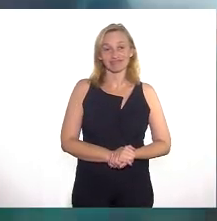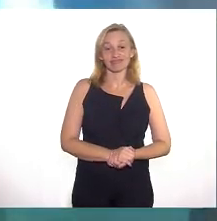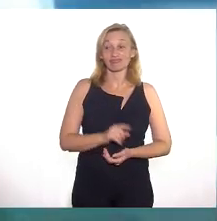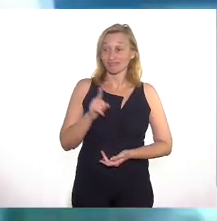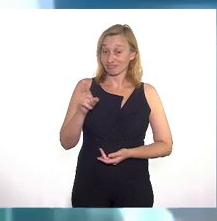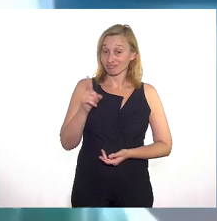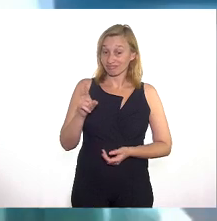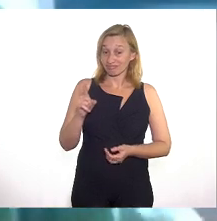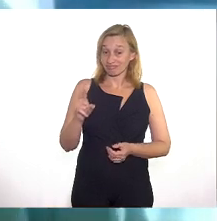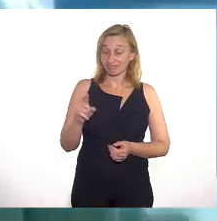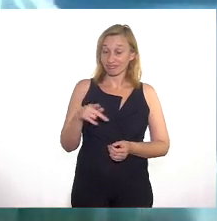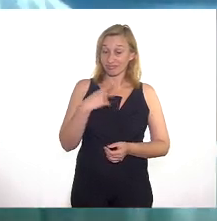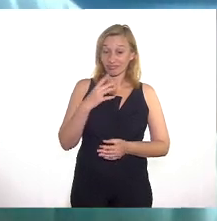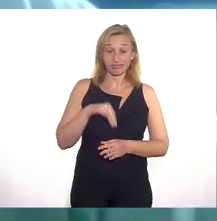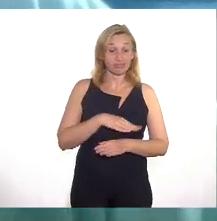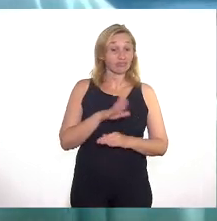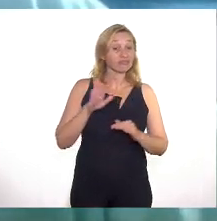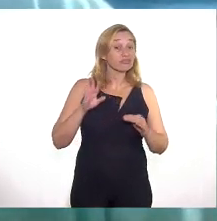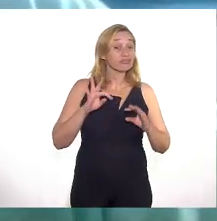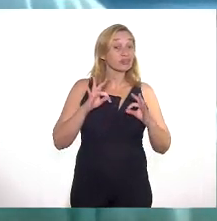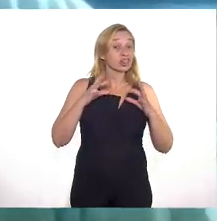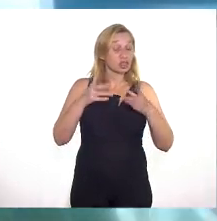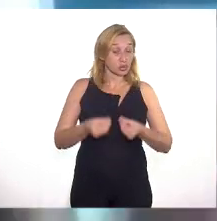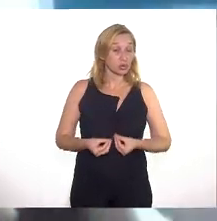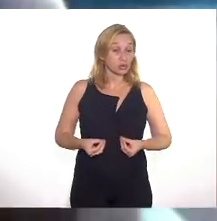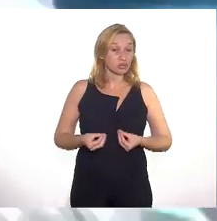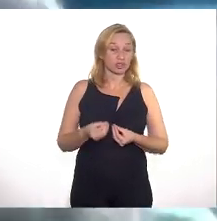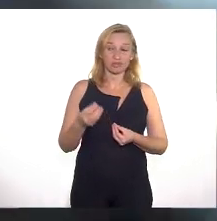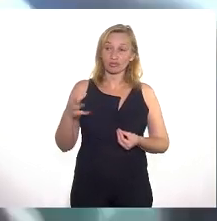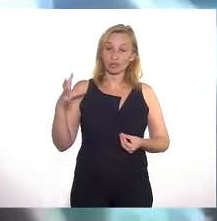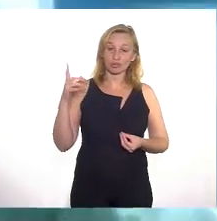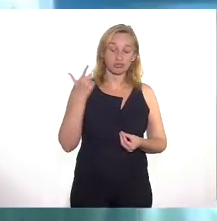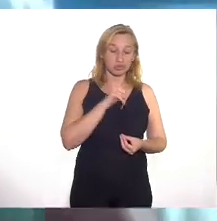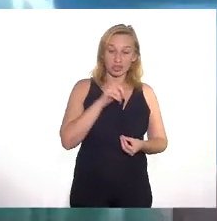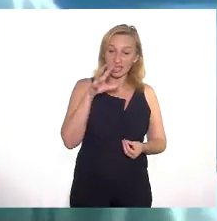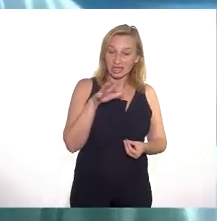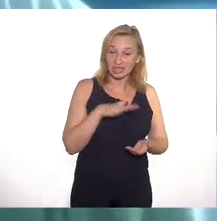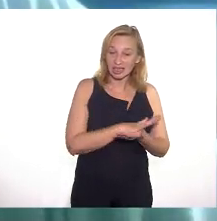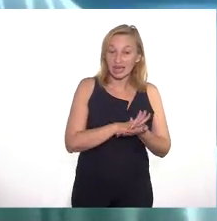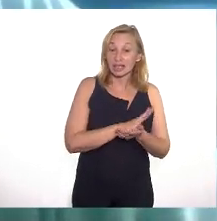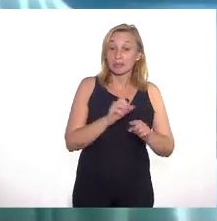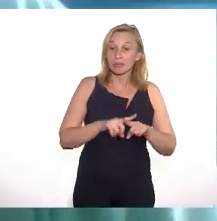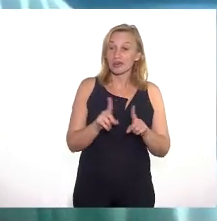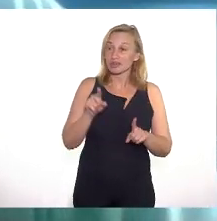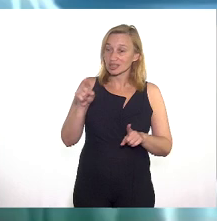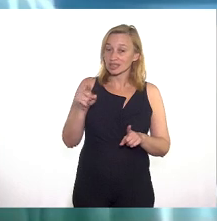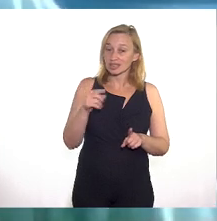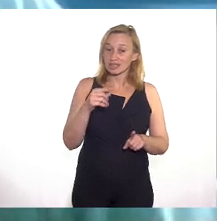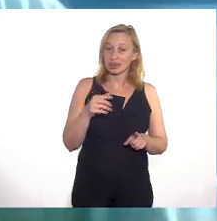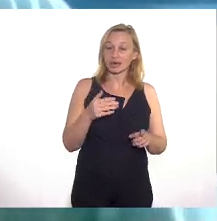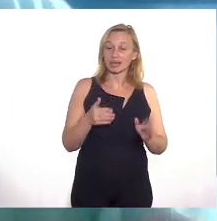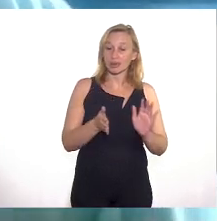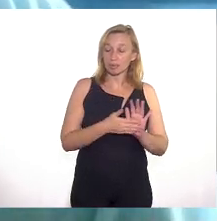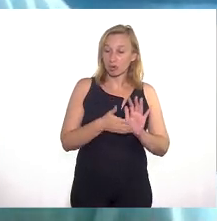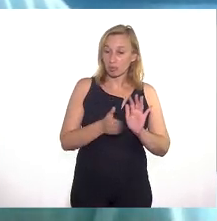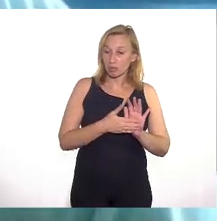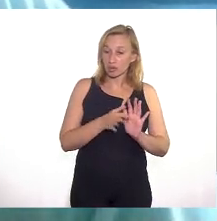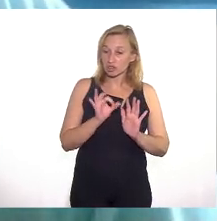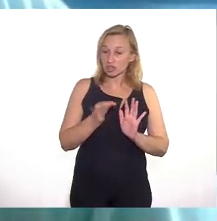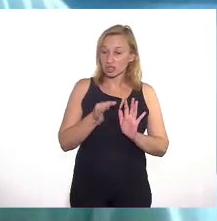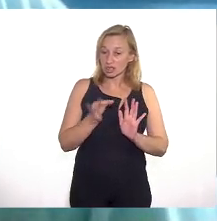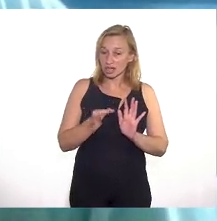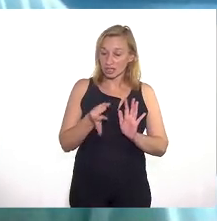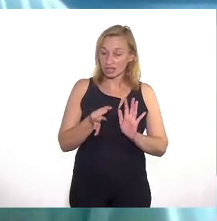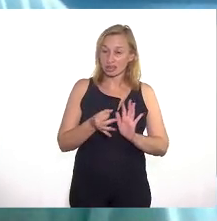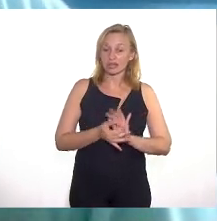você generaliza tudo, você às vezes não agarra nada. Então, você está propondo também uma hierarquização e propôs, no meu modo